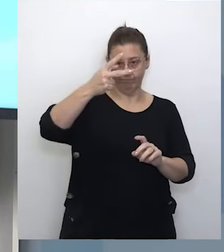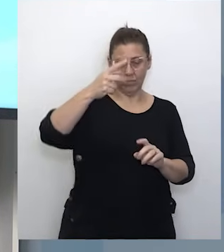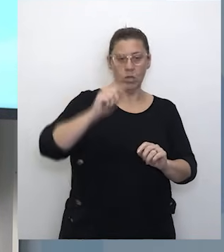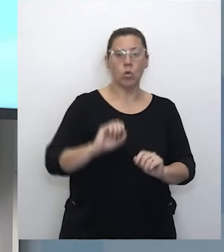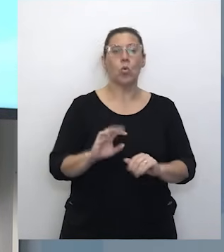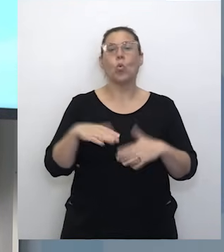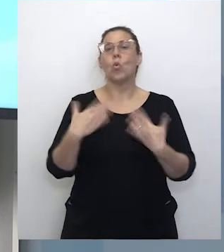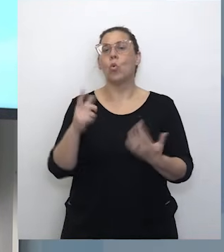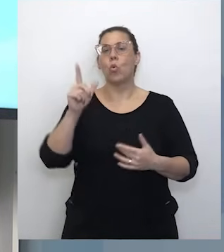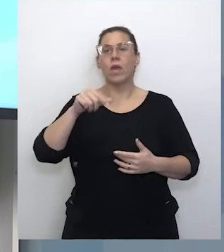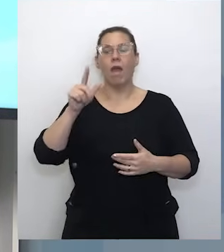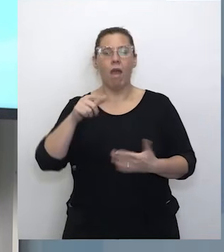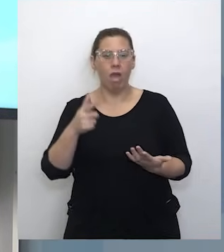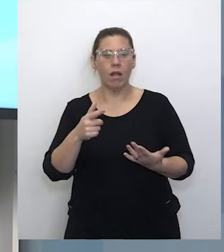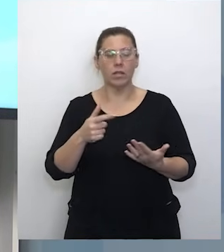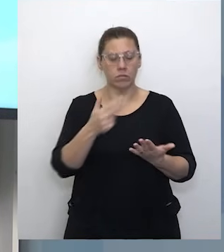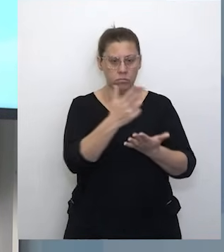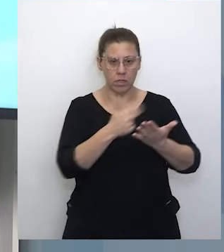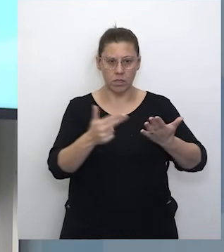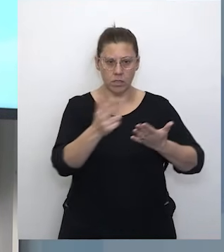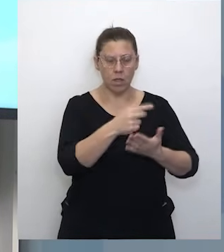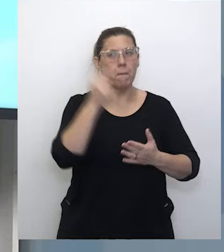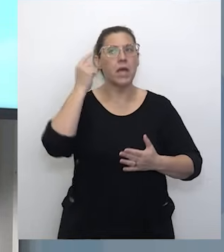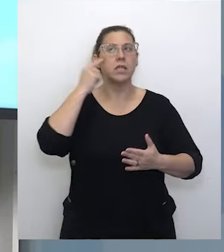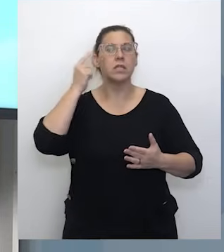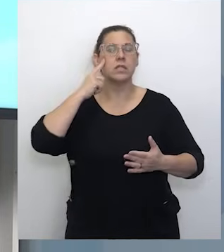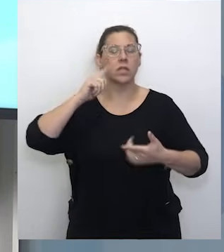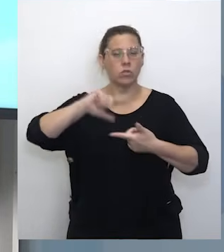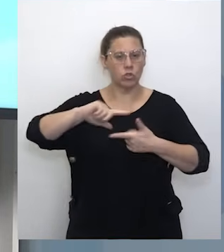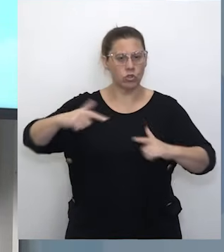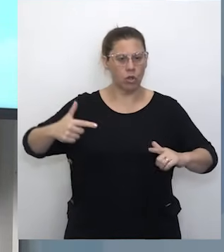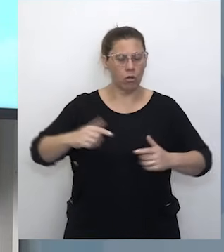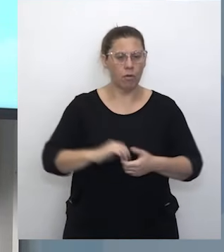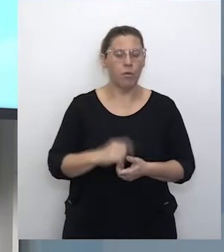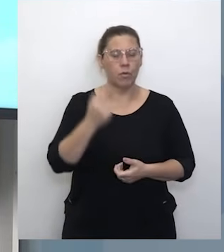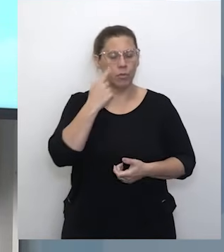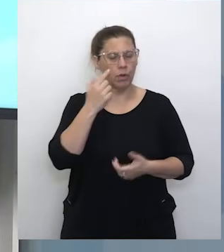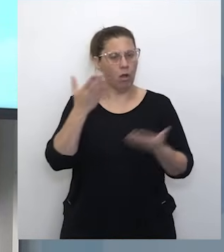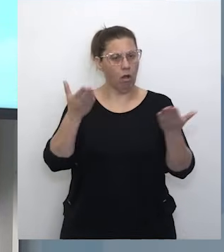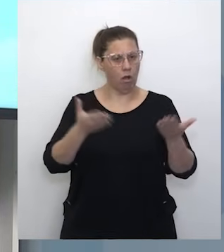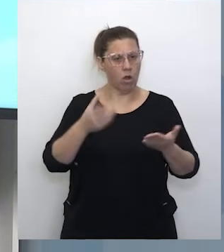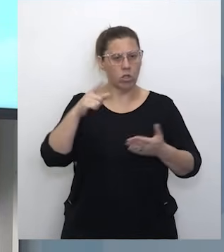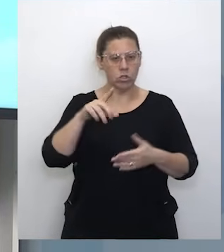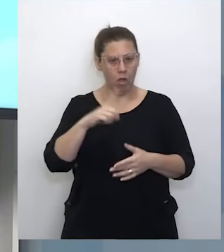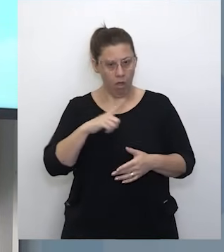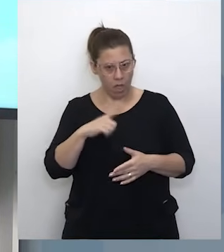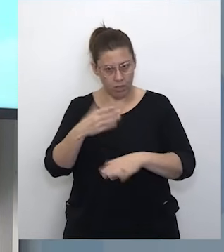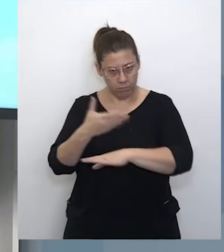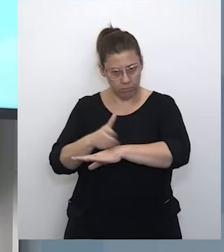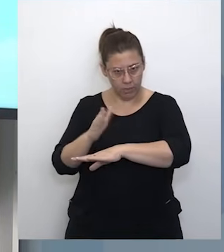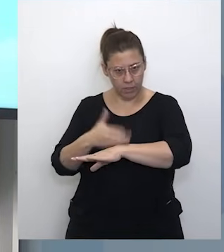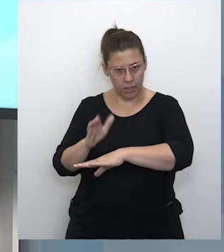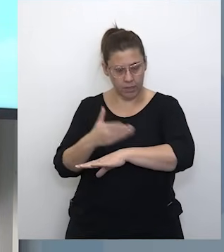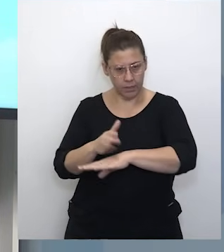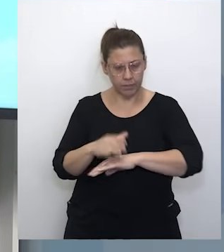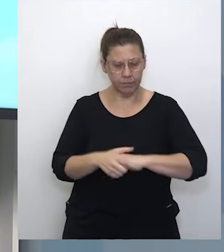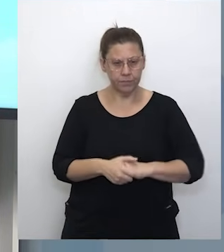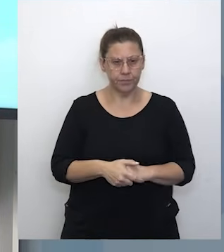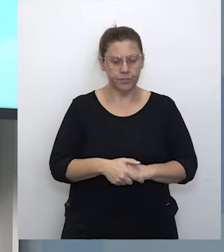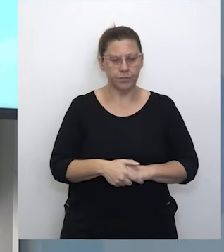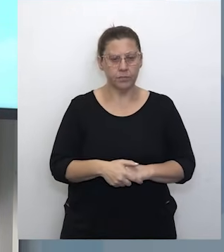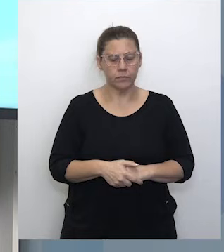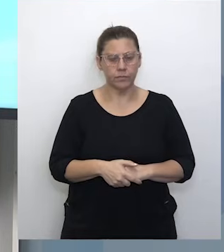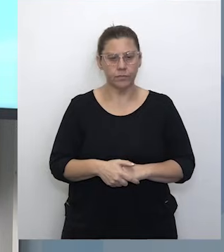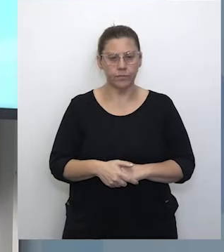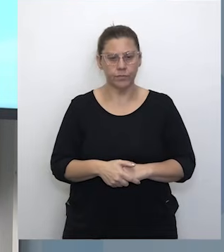as dimensões de figuras se a gente estiver pensando geometricamente, tá certo? Então, por enquanto, nós só queremos fazer esse treininho. Ó, eu vou